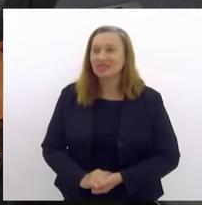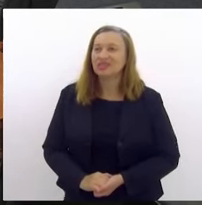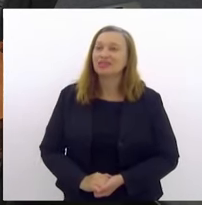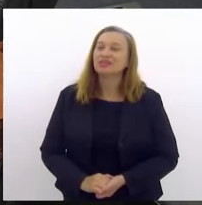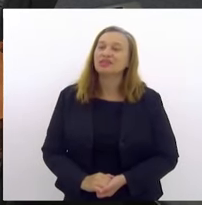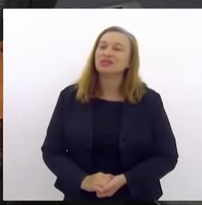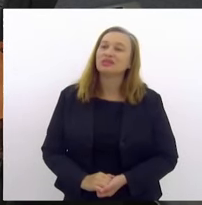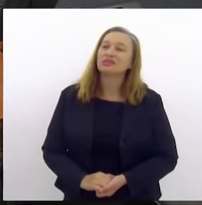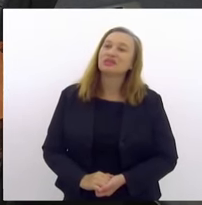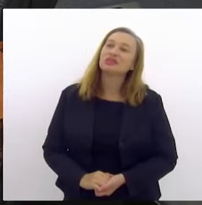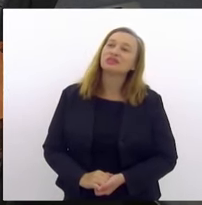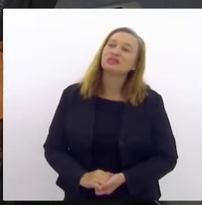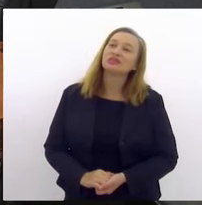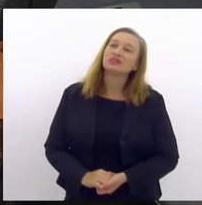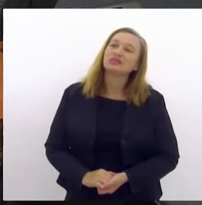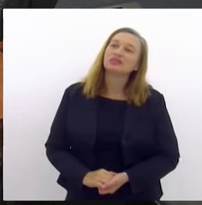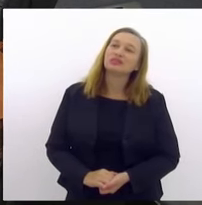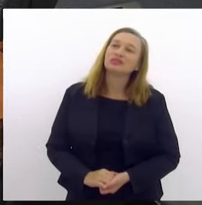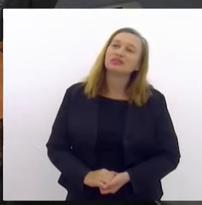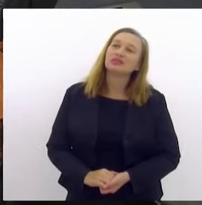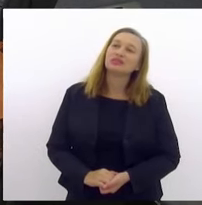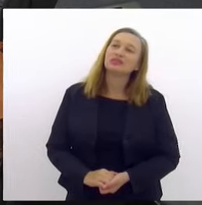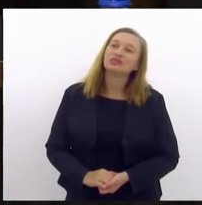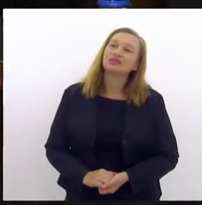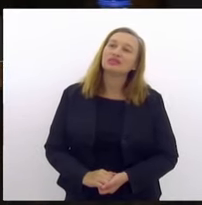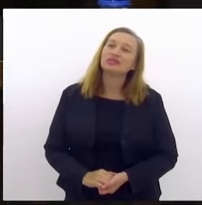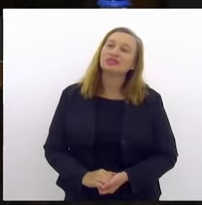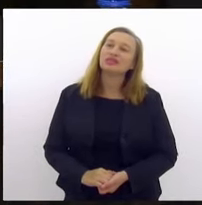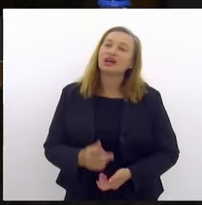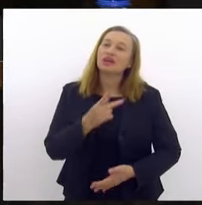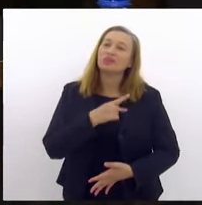autores. A presidência